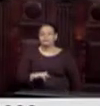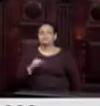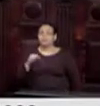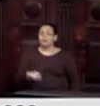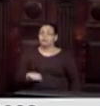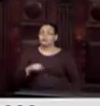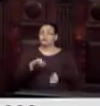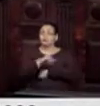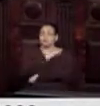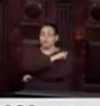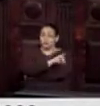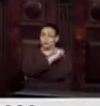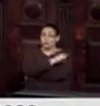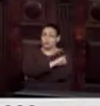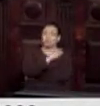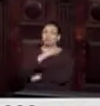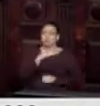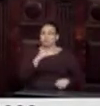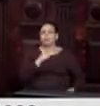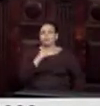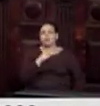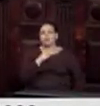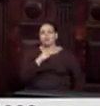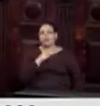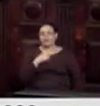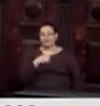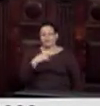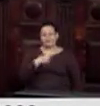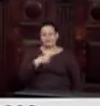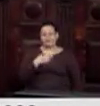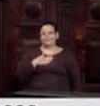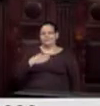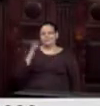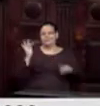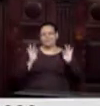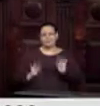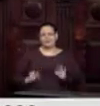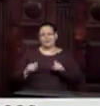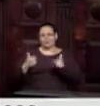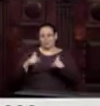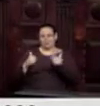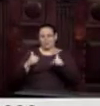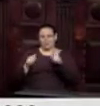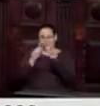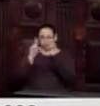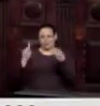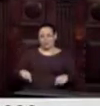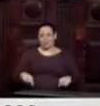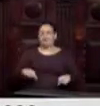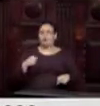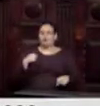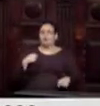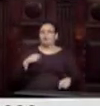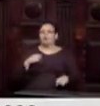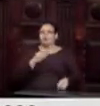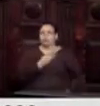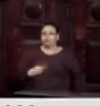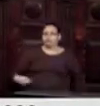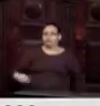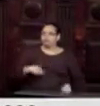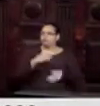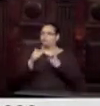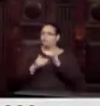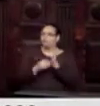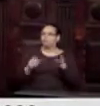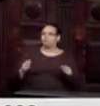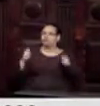aqui no Rio de Janeiro ainda tem a insatisfação dos trabalhadores e a insatisfação dos servidores públicos. Todos se